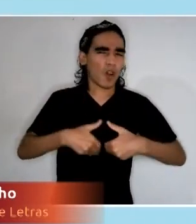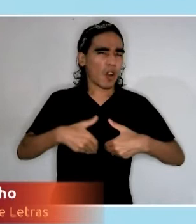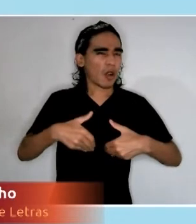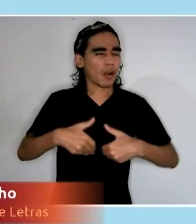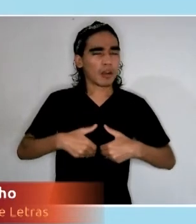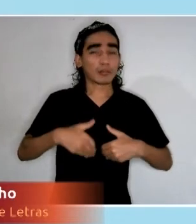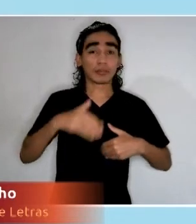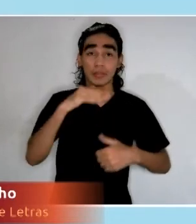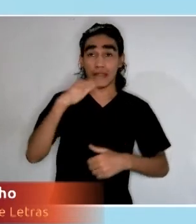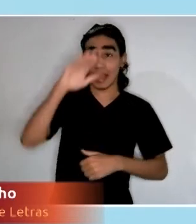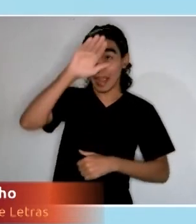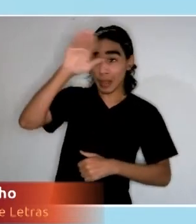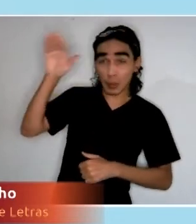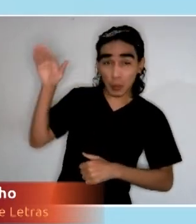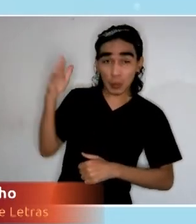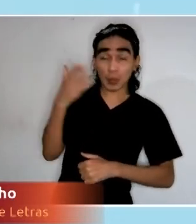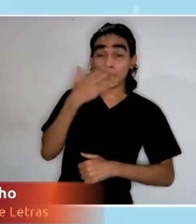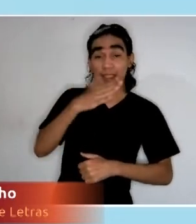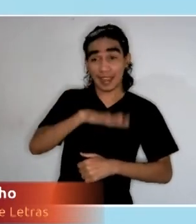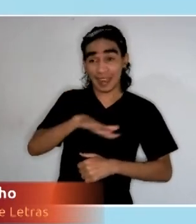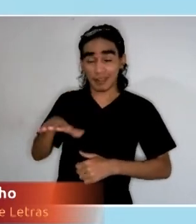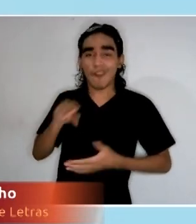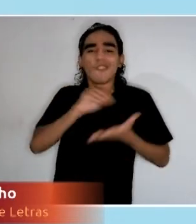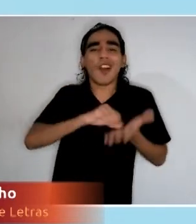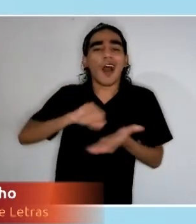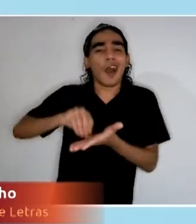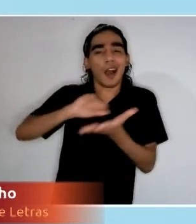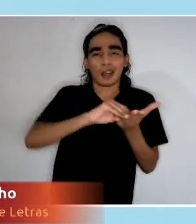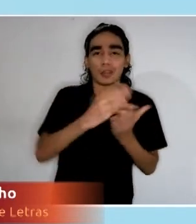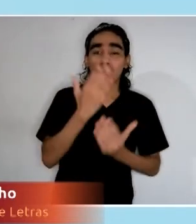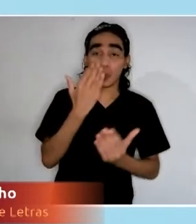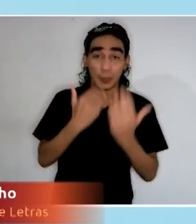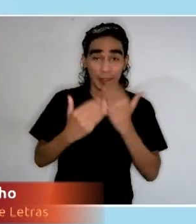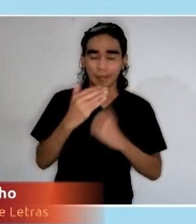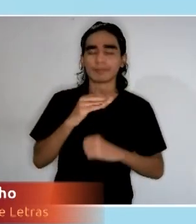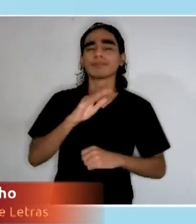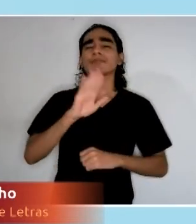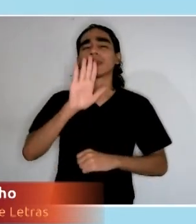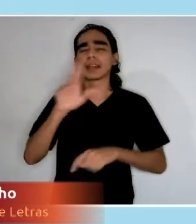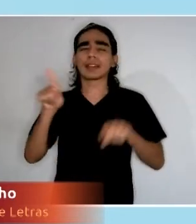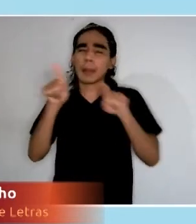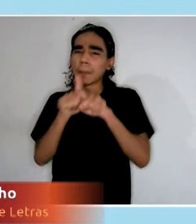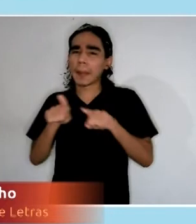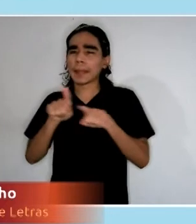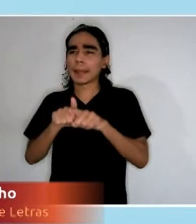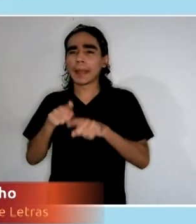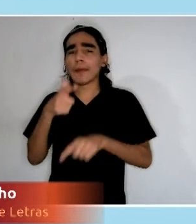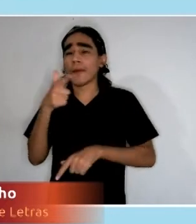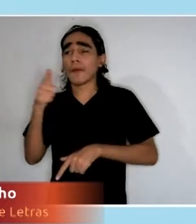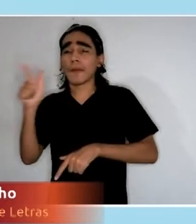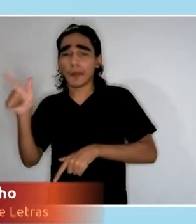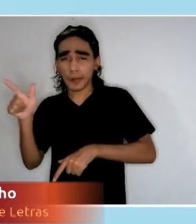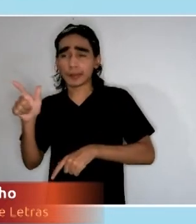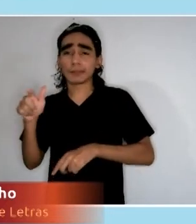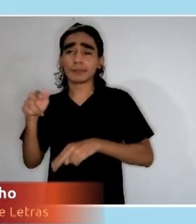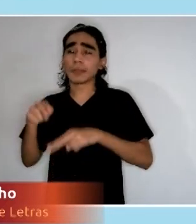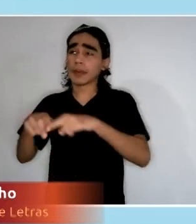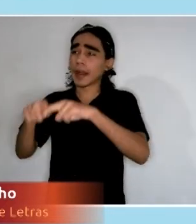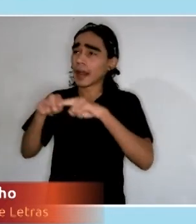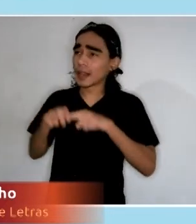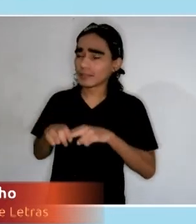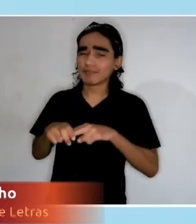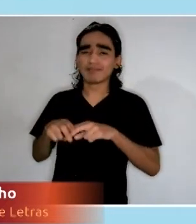que falta alimento, né? E do outro lado, você tem a insegurança alimentar decorrente de uma alimentação